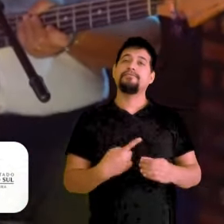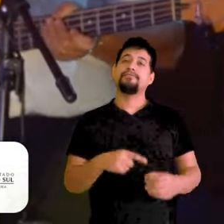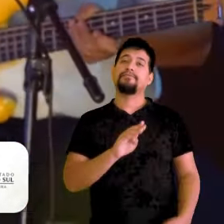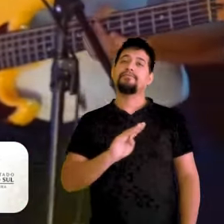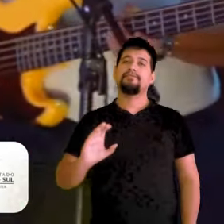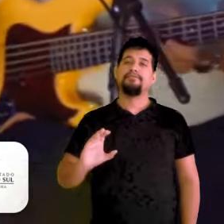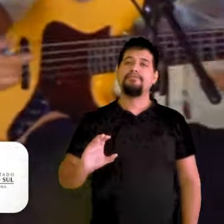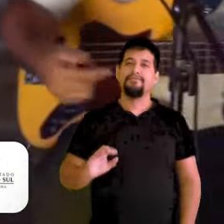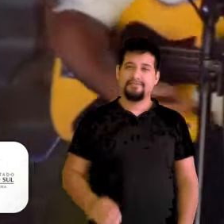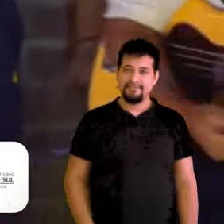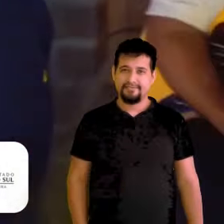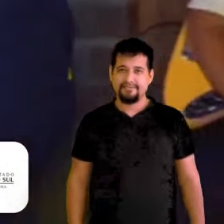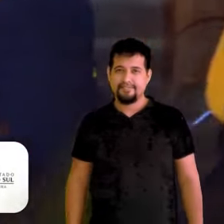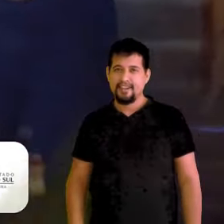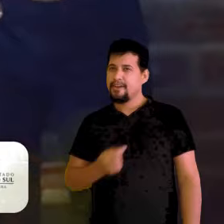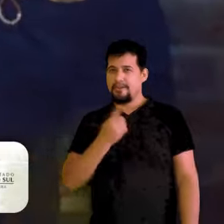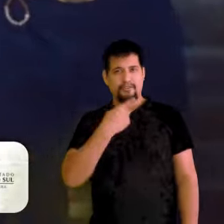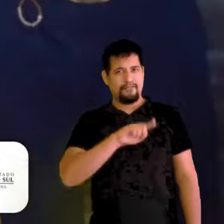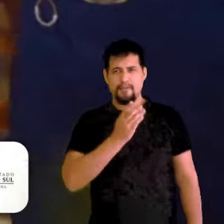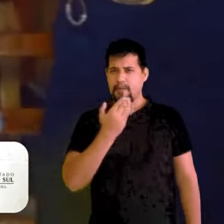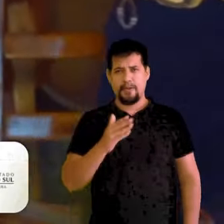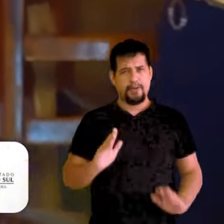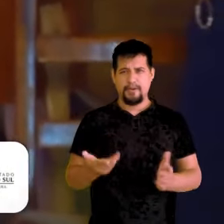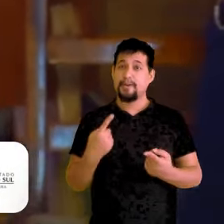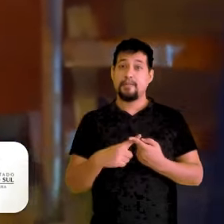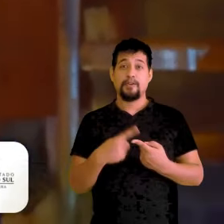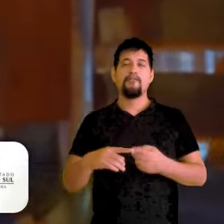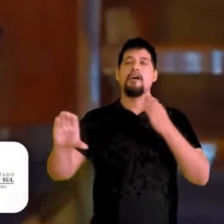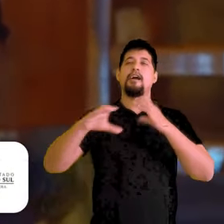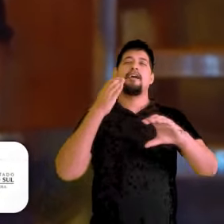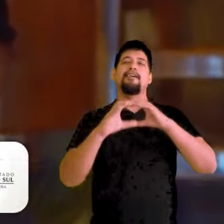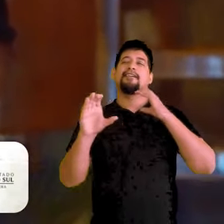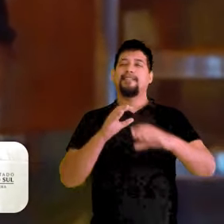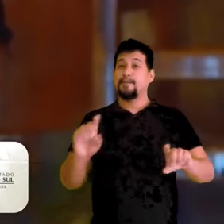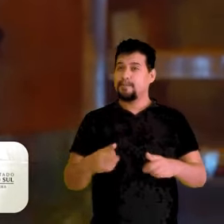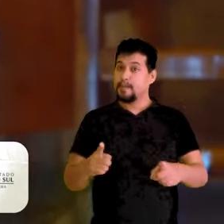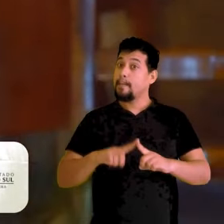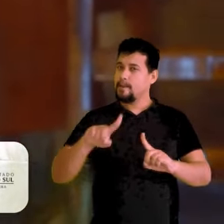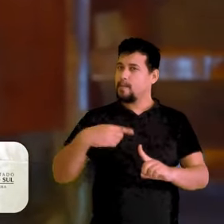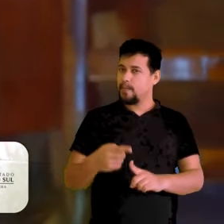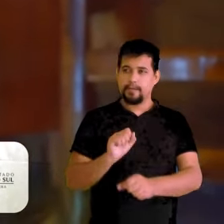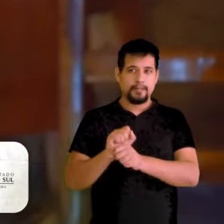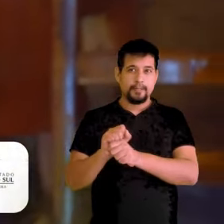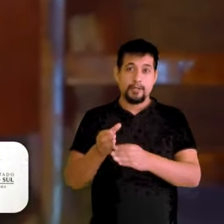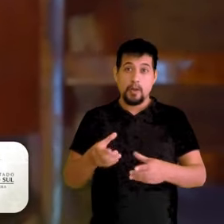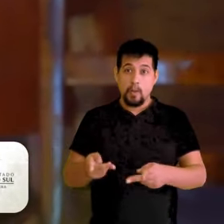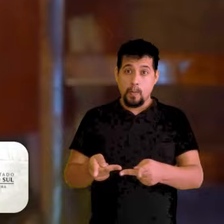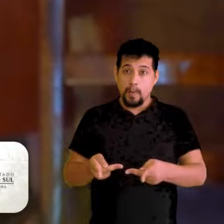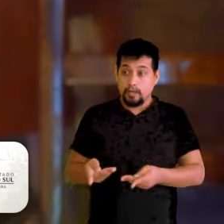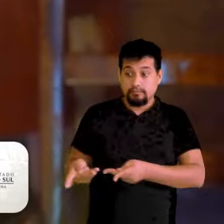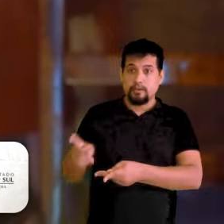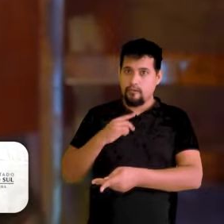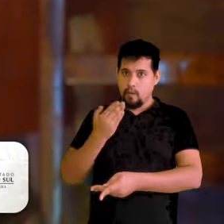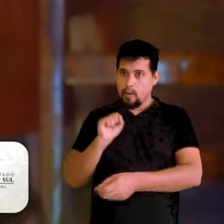reforçando em Balneário Camboriú. Vamos. Eu não vou comer agora, meu amigo Evandro, porque estarei, vou cantar uma moda. Mas daqui a pouquinho deixa do